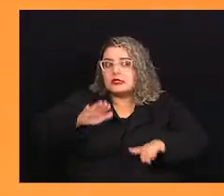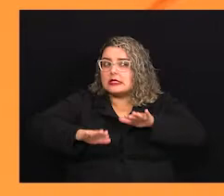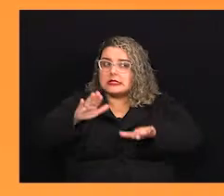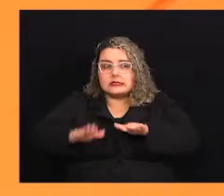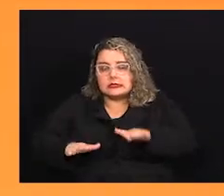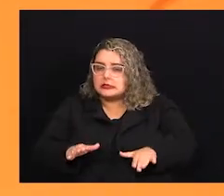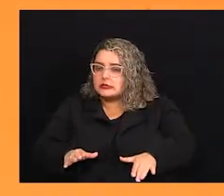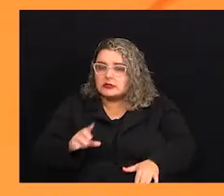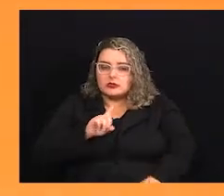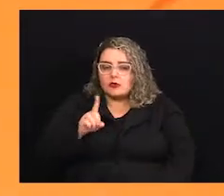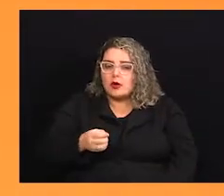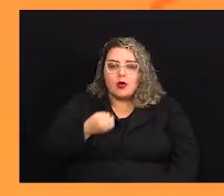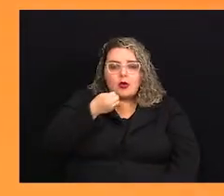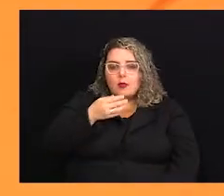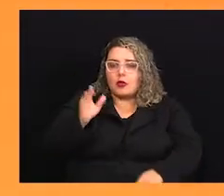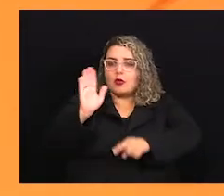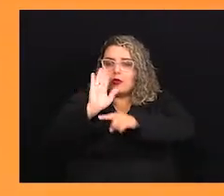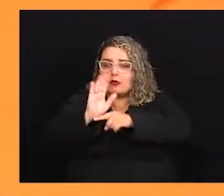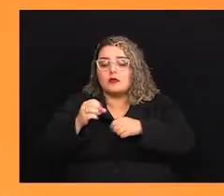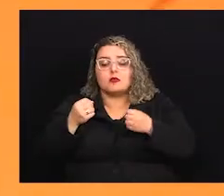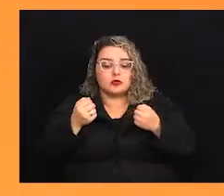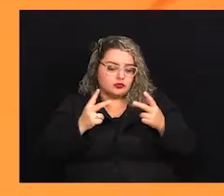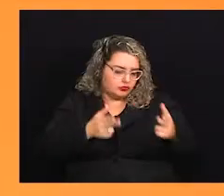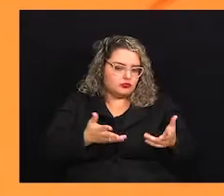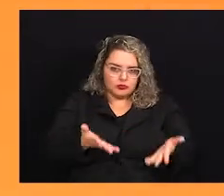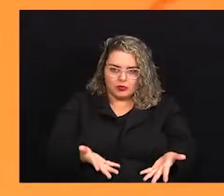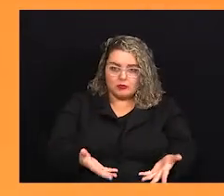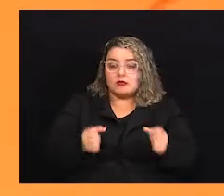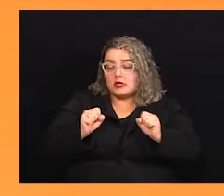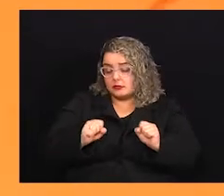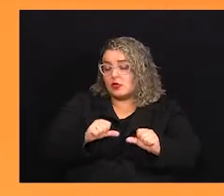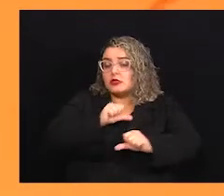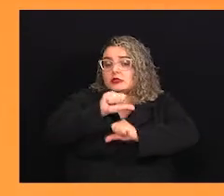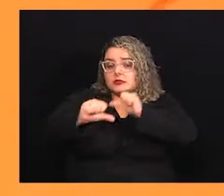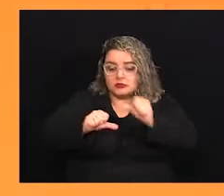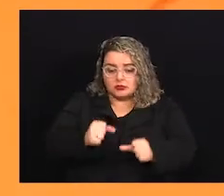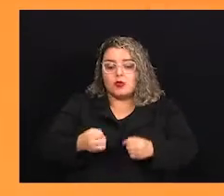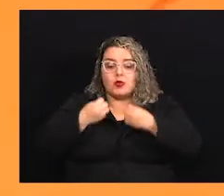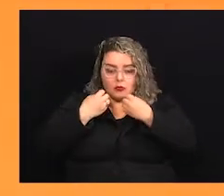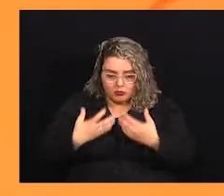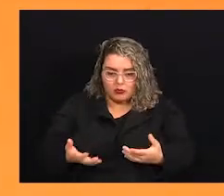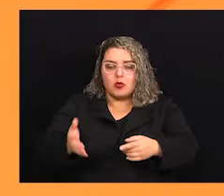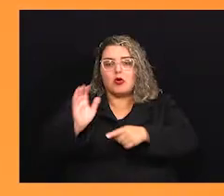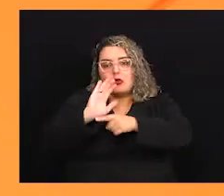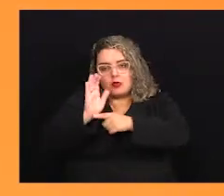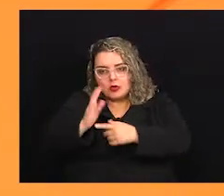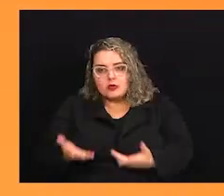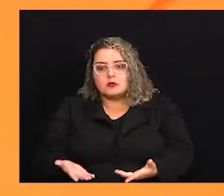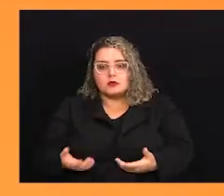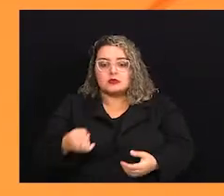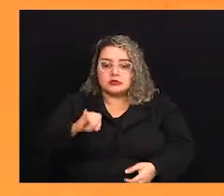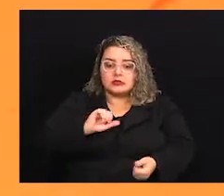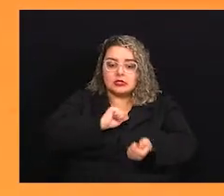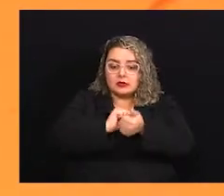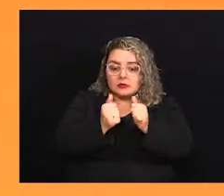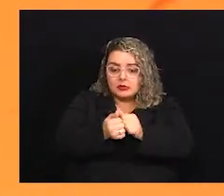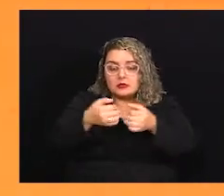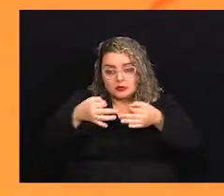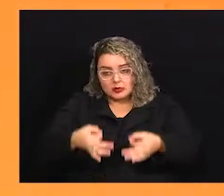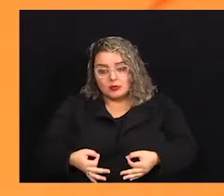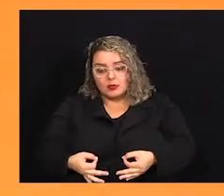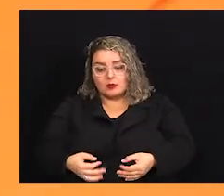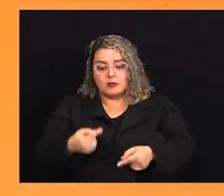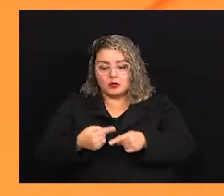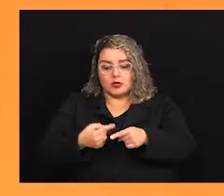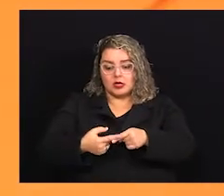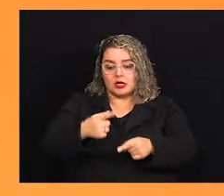sempre vai ser um bom filme como está, mas pode se transformar num bom filme desde que se faça as adaptações necessárias. Na verdade,